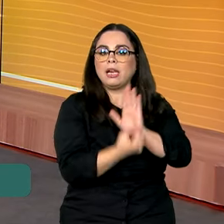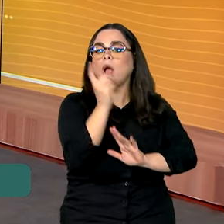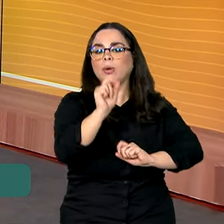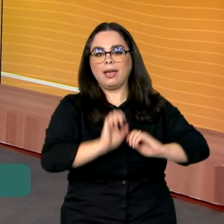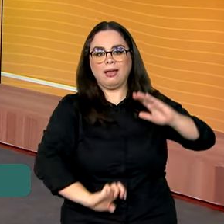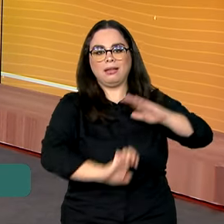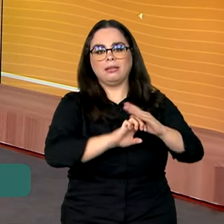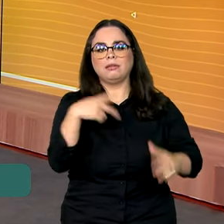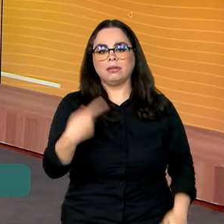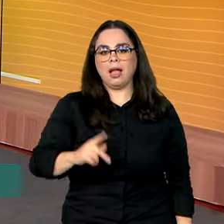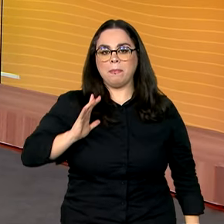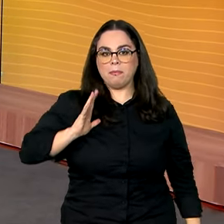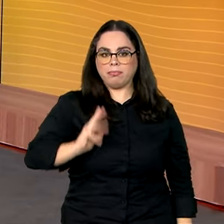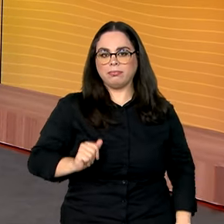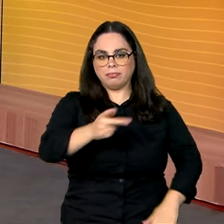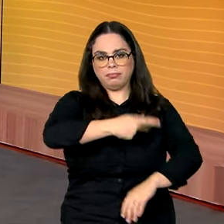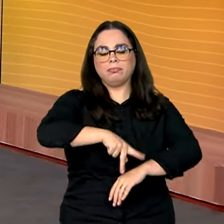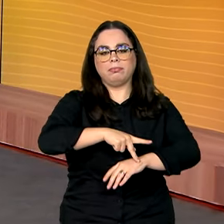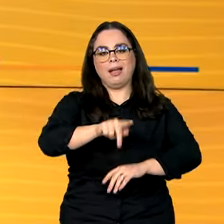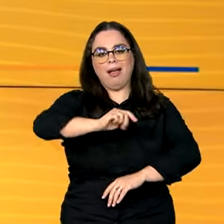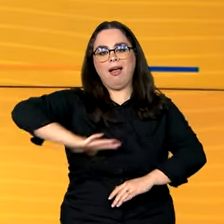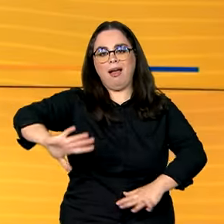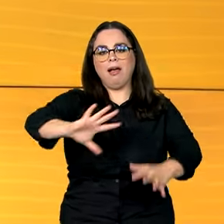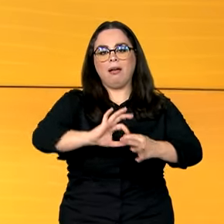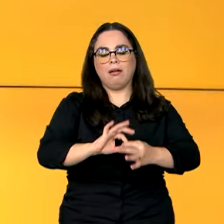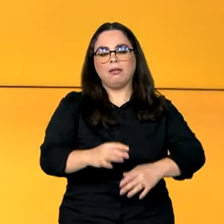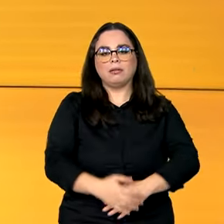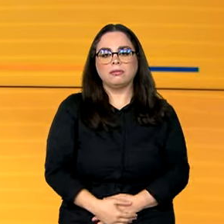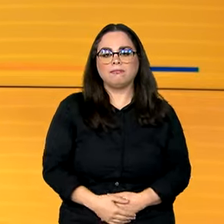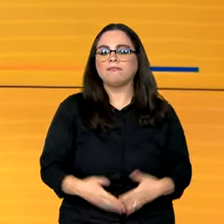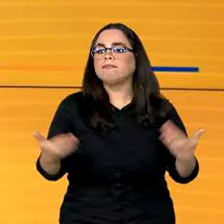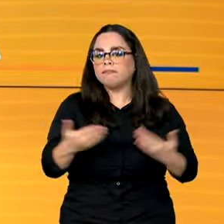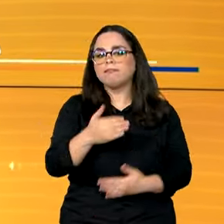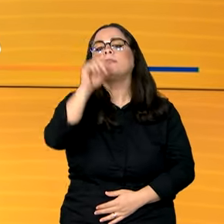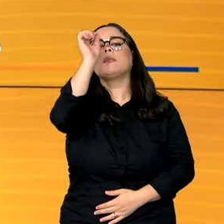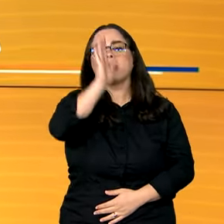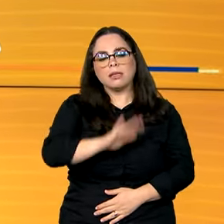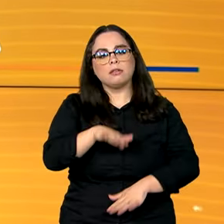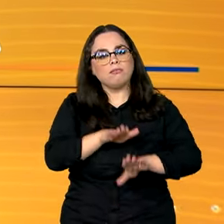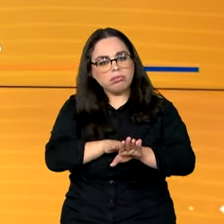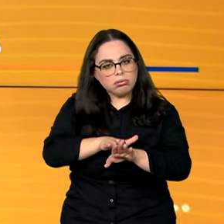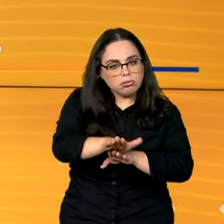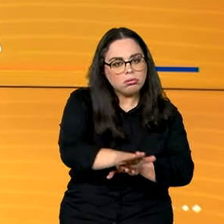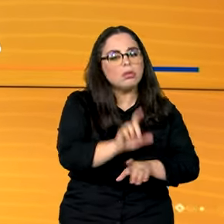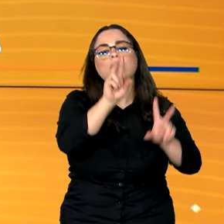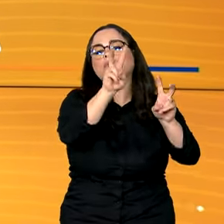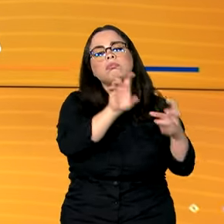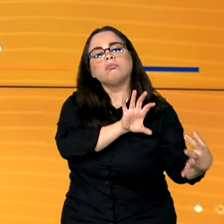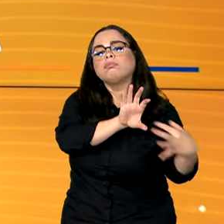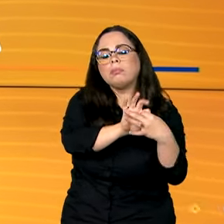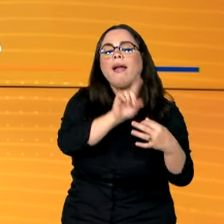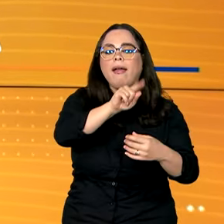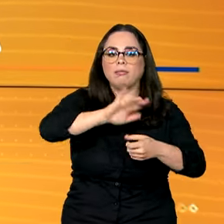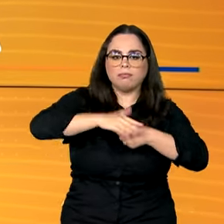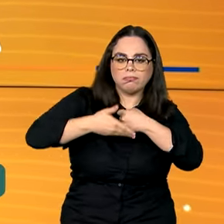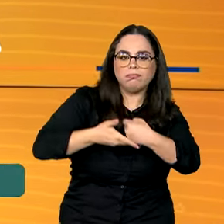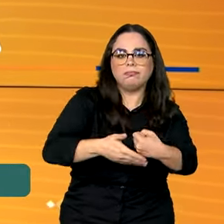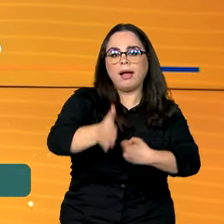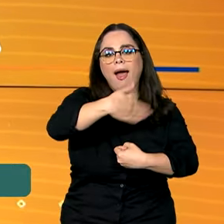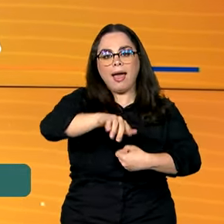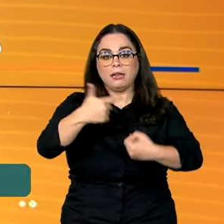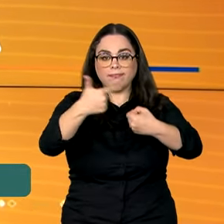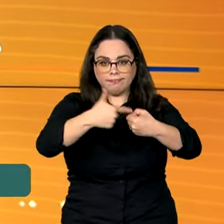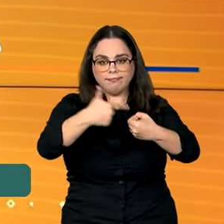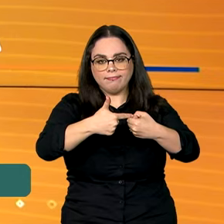Estado palestino na região. O Brasil está dando mais um passo rumo à sustentabilidade no setor